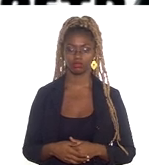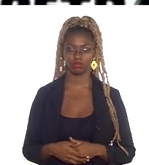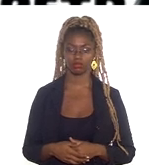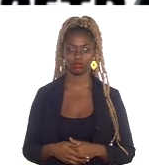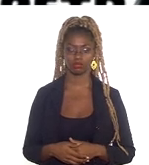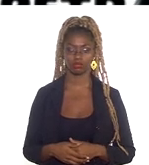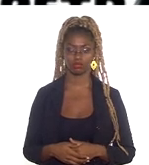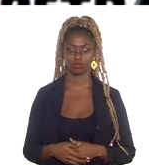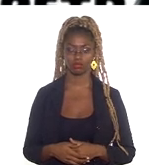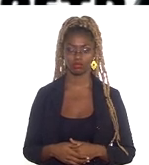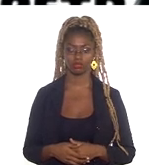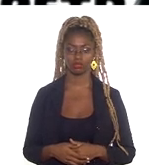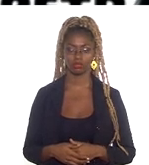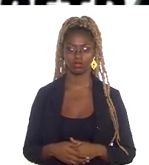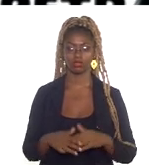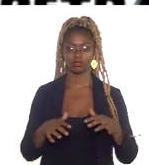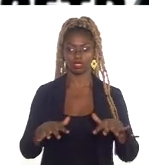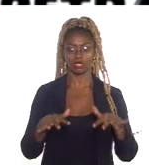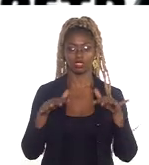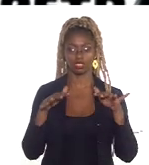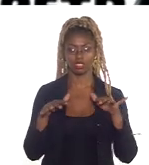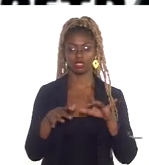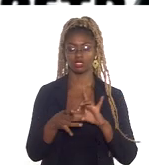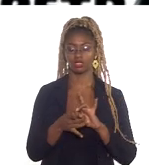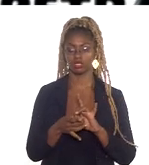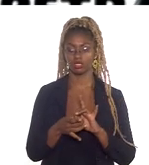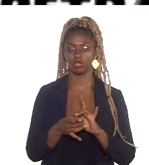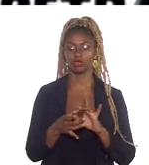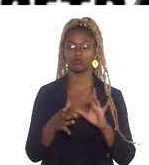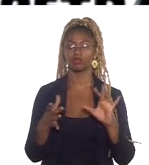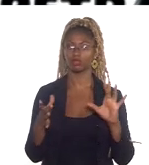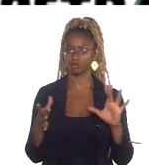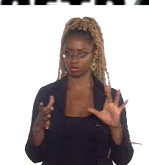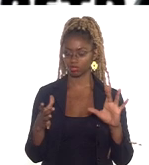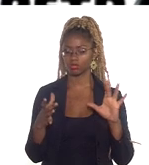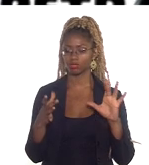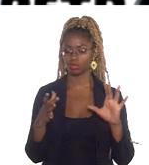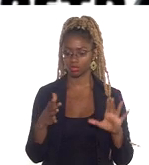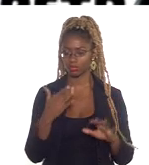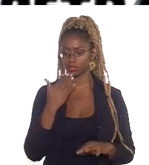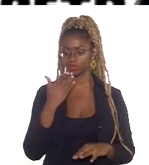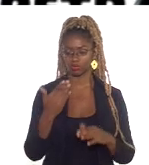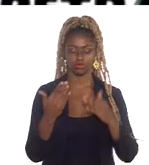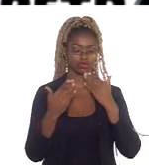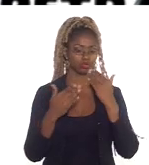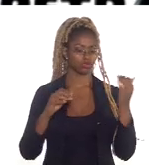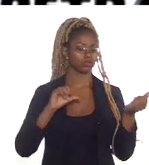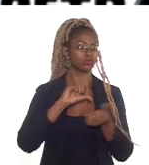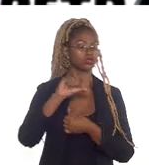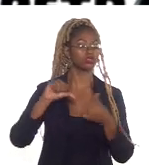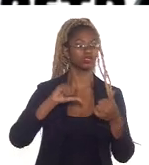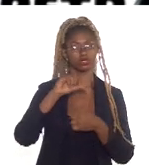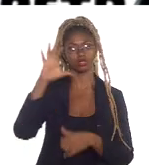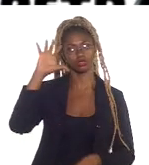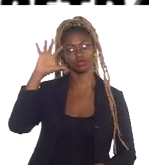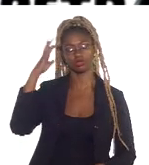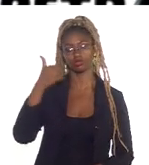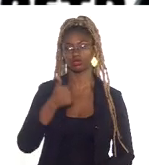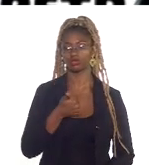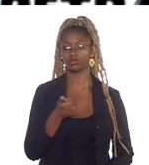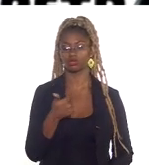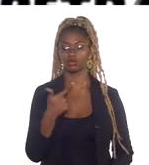para uma audiência pública, né, de forma a pedir alteração na resolução 12,